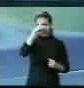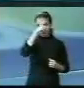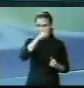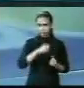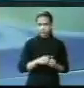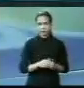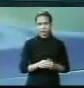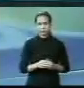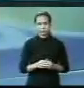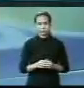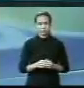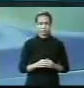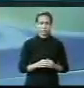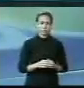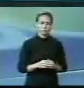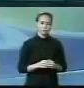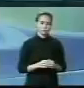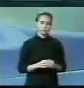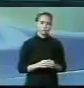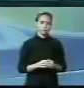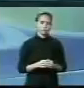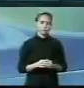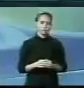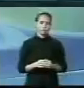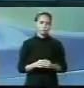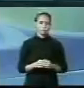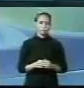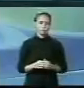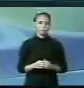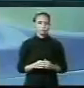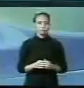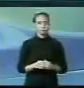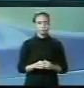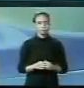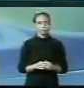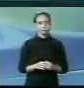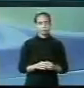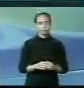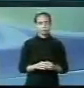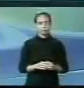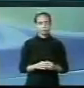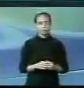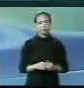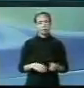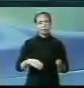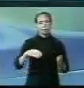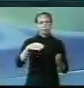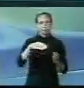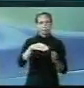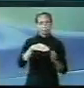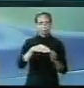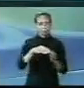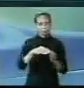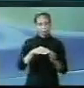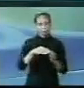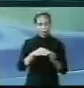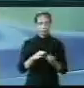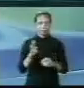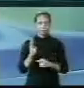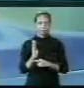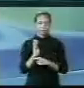do proxy, na verdade, ela é válida, como o Evandro falou, por causa da limitação dos recursos. Os recursos têm